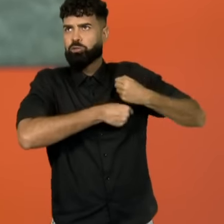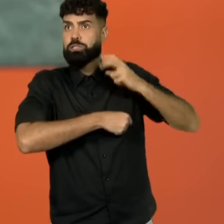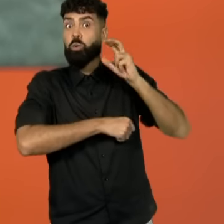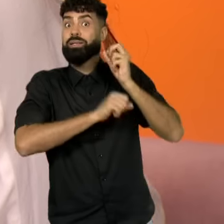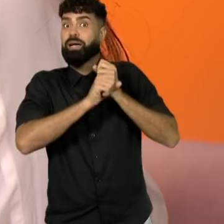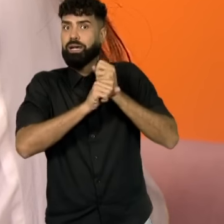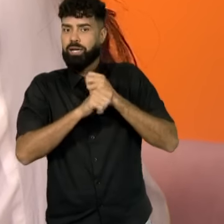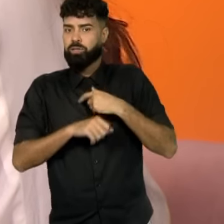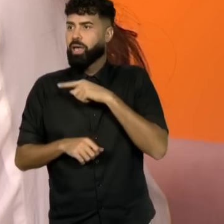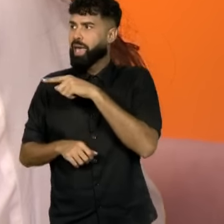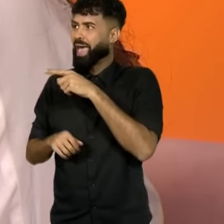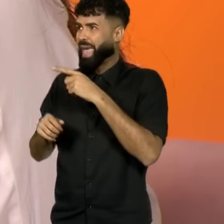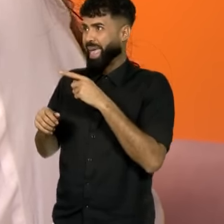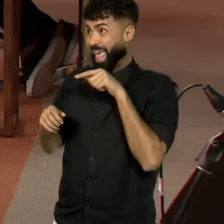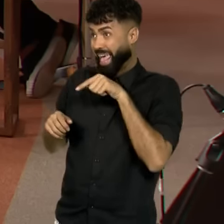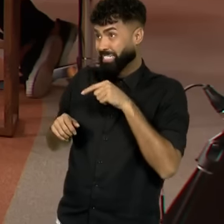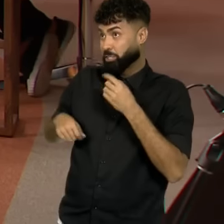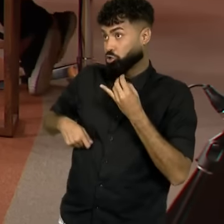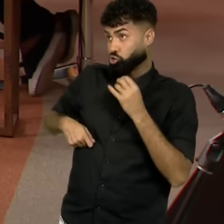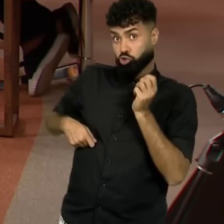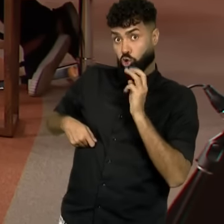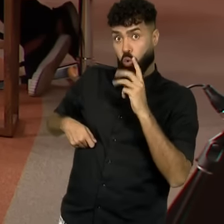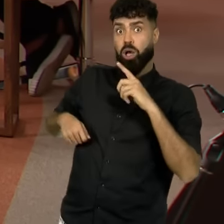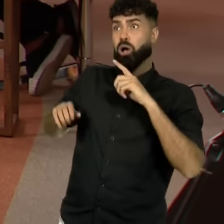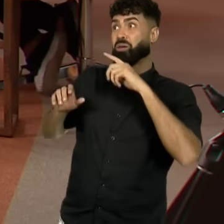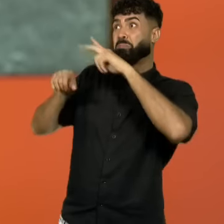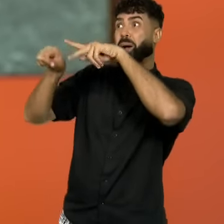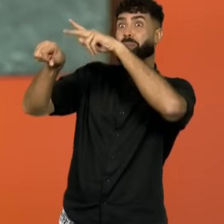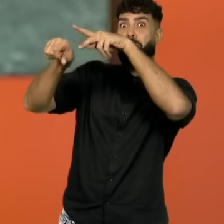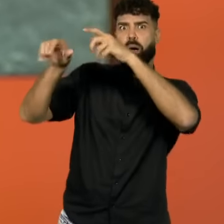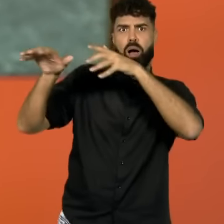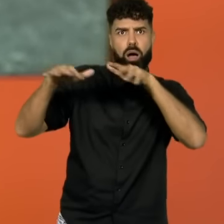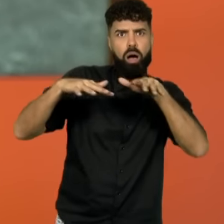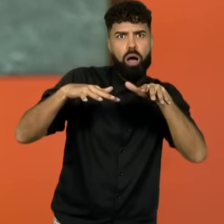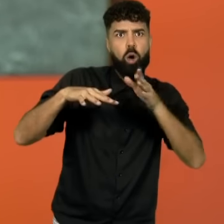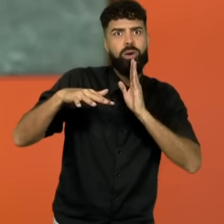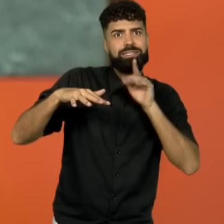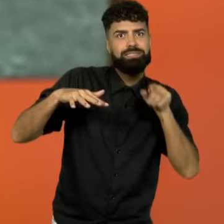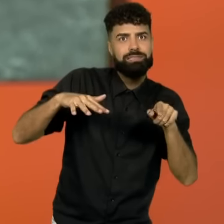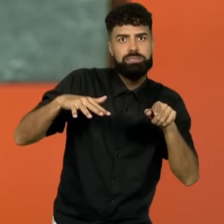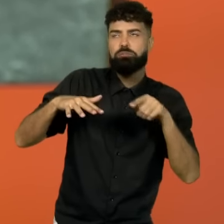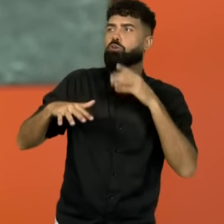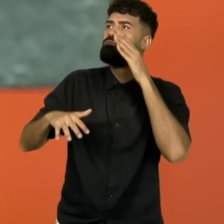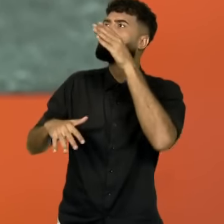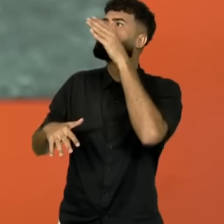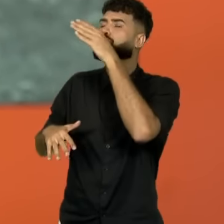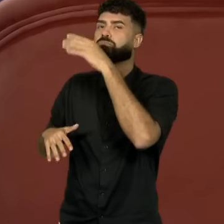também internacionalmente. Que a projetou e, na verdade, começou a desvinculá-la...